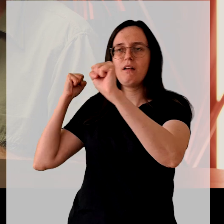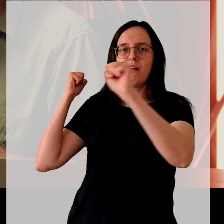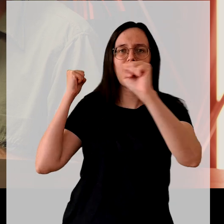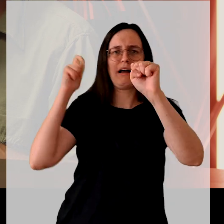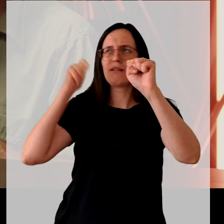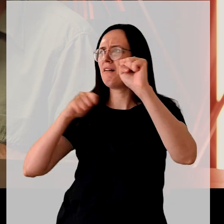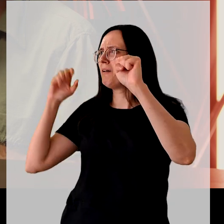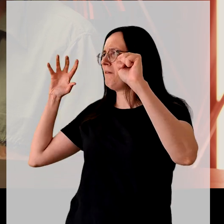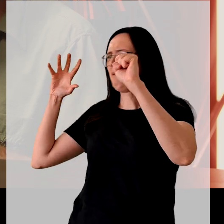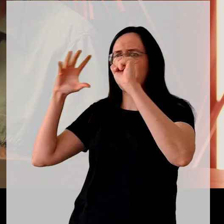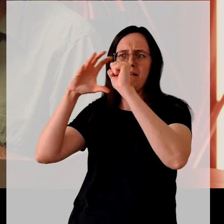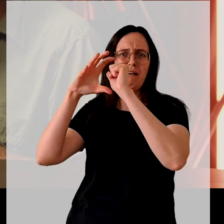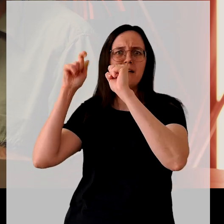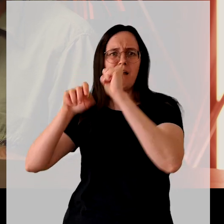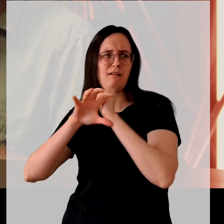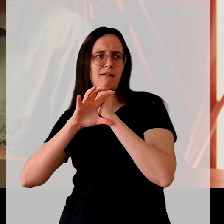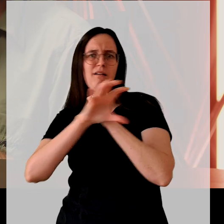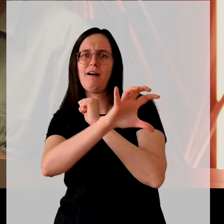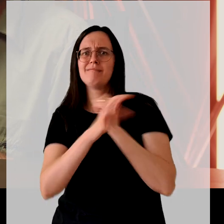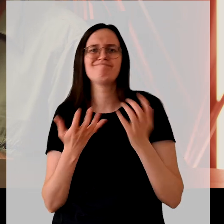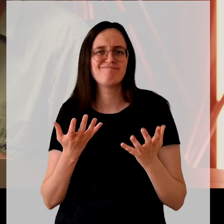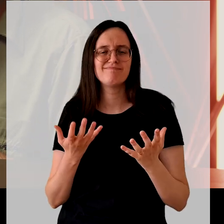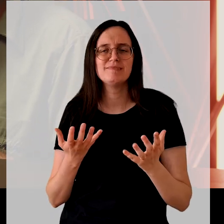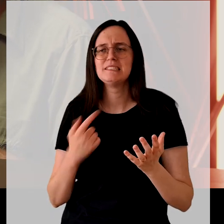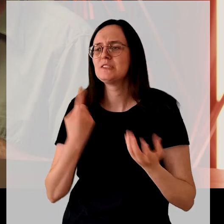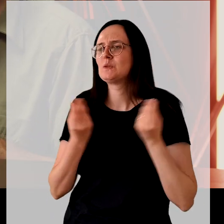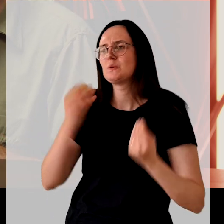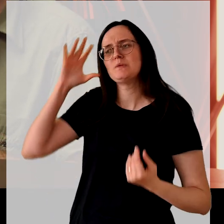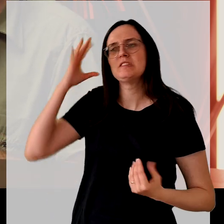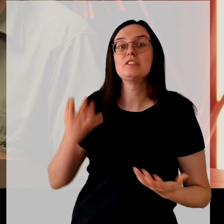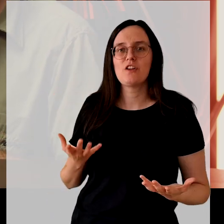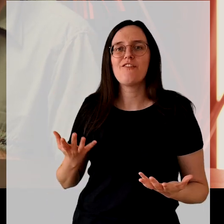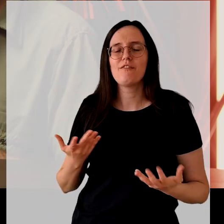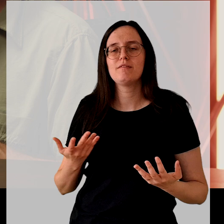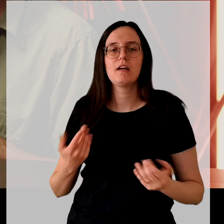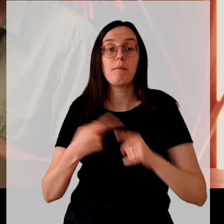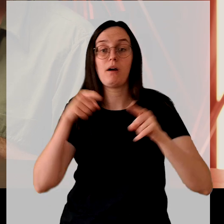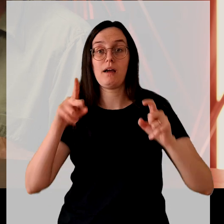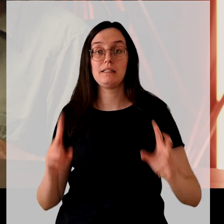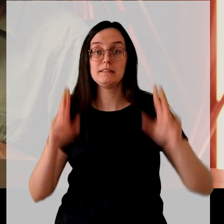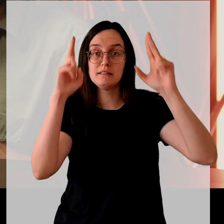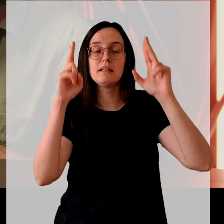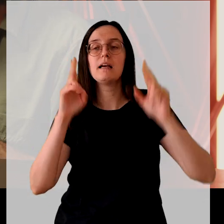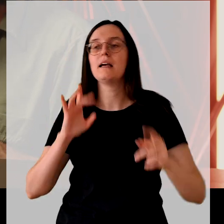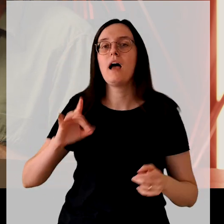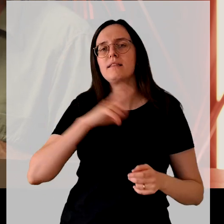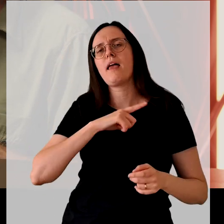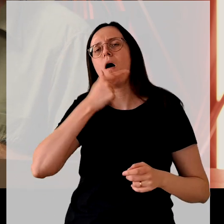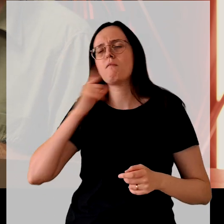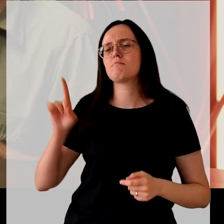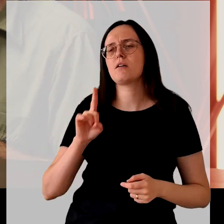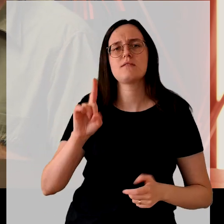boom e faz 3 sombras diferentes, né? O que a gente pode fazer aqui? Como que a gente vai resolver? Não, porque a cena é o